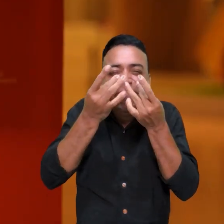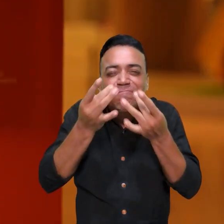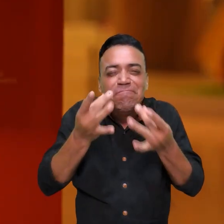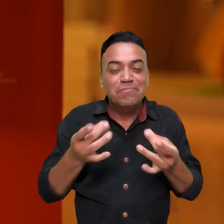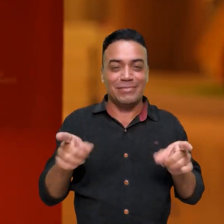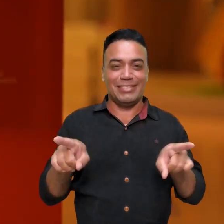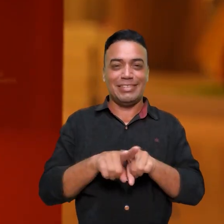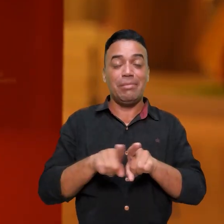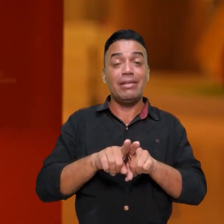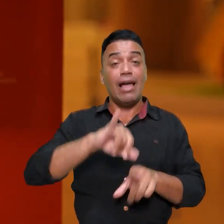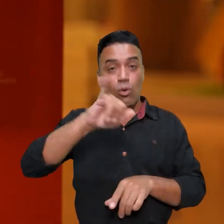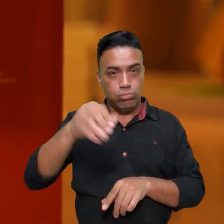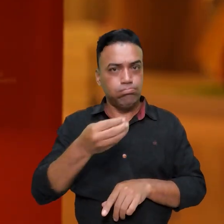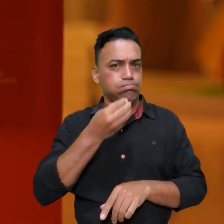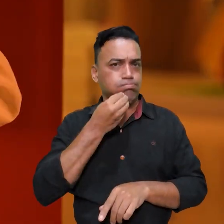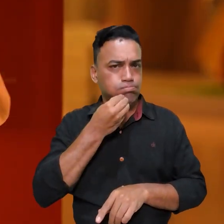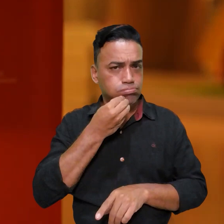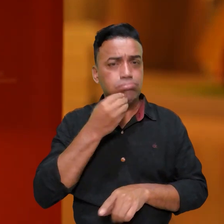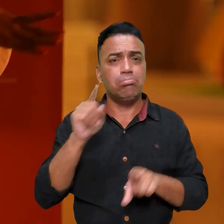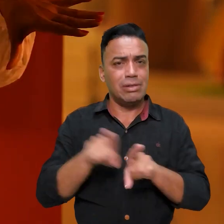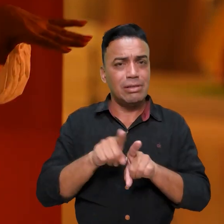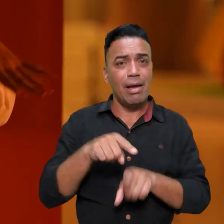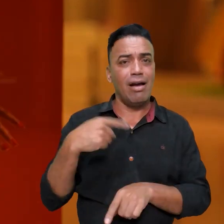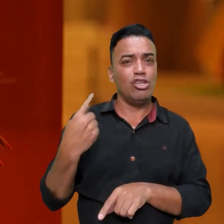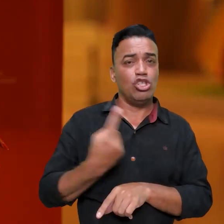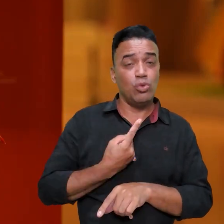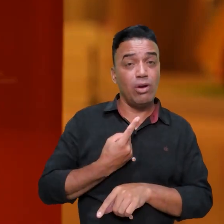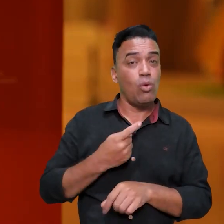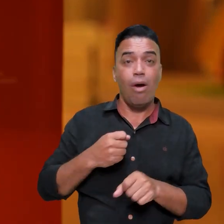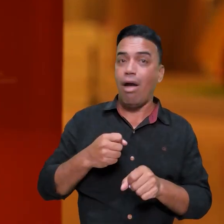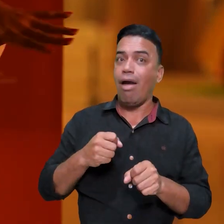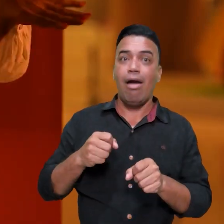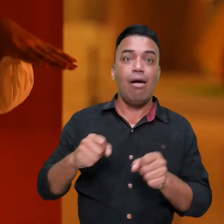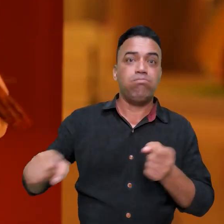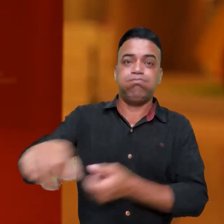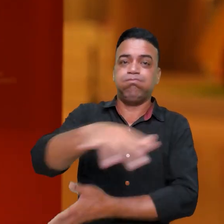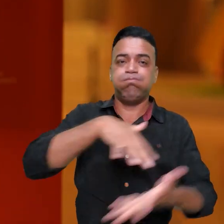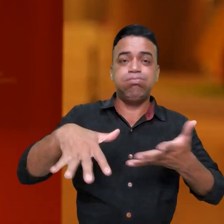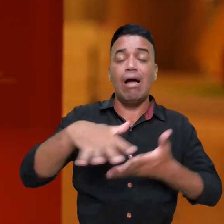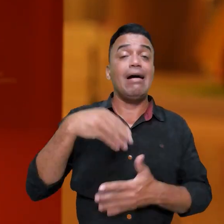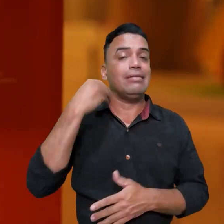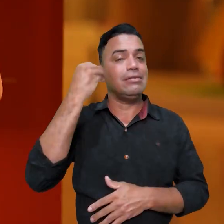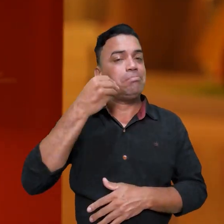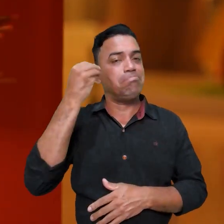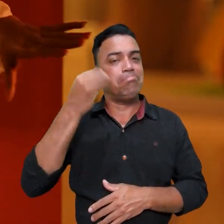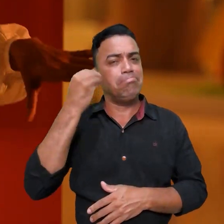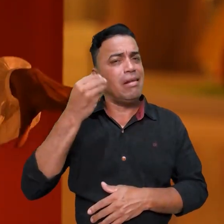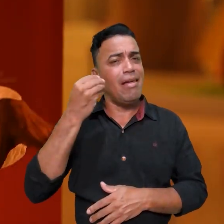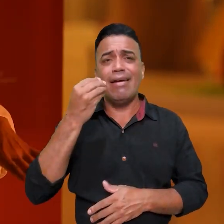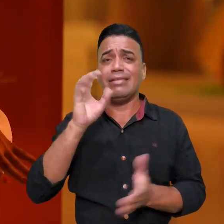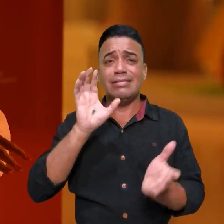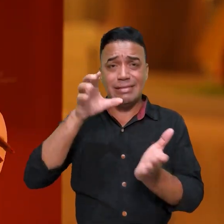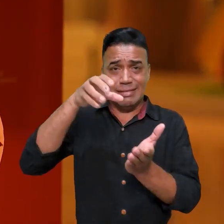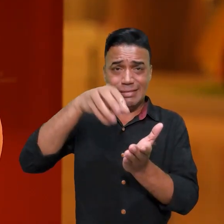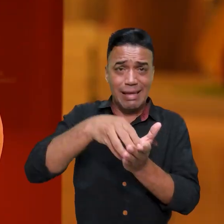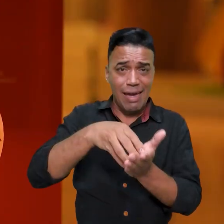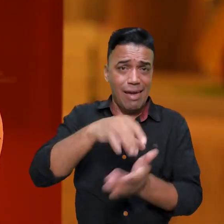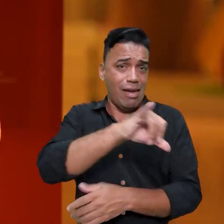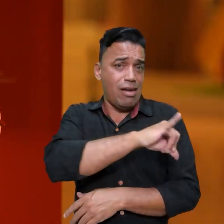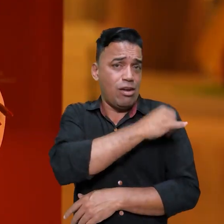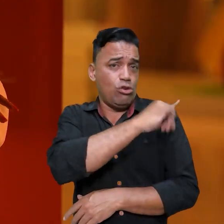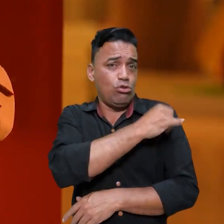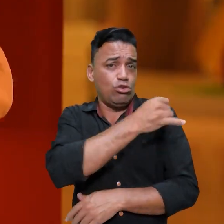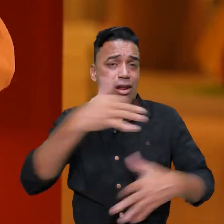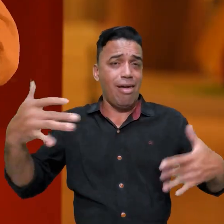oportunidade, mas também tem algo de que a gente aqui não é universal. Essa experiência não é universal. O centro do Rio de Janeiro não é